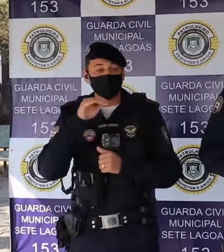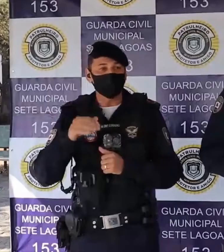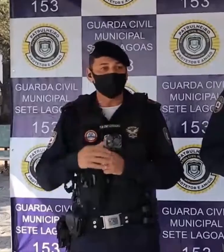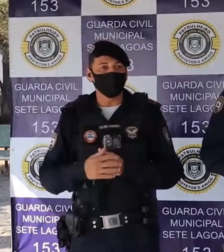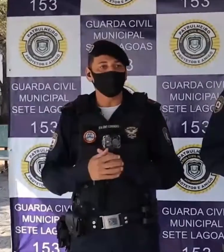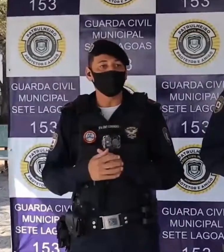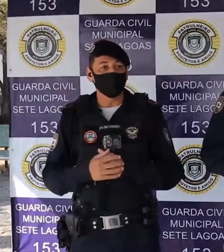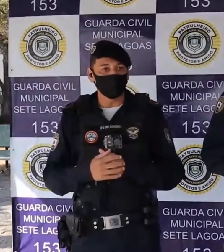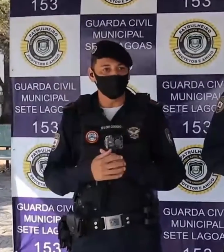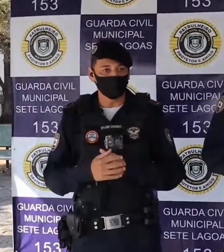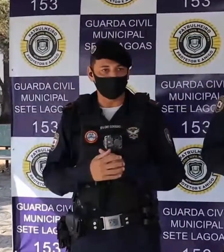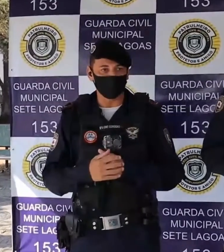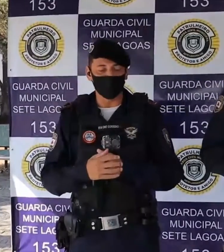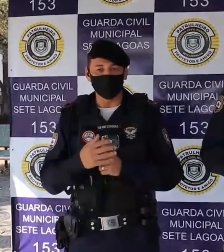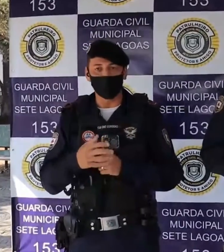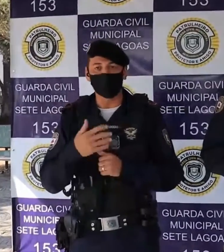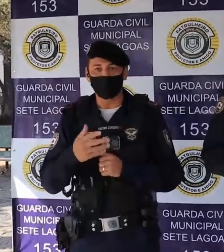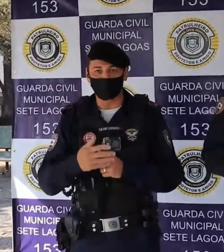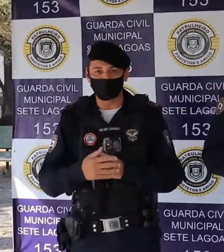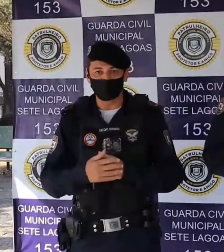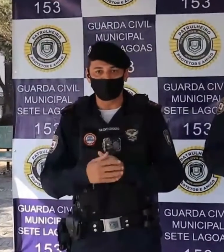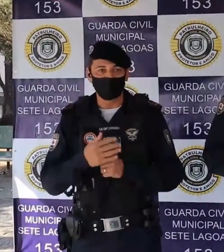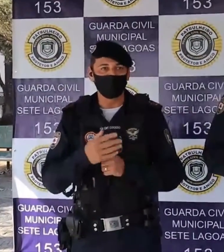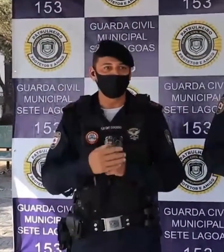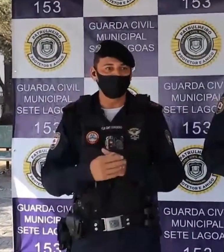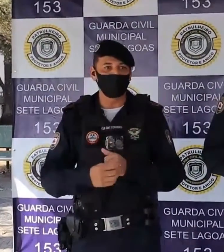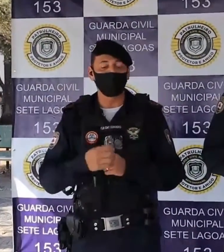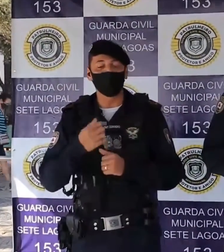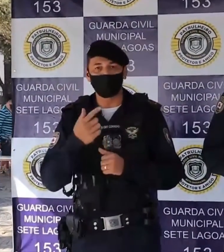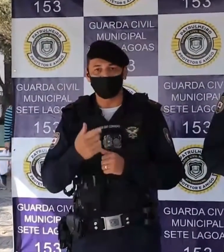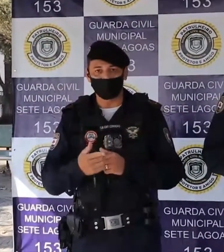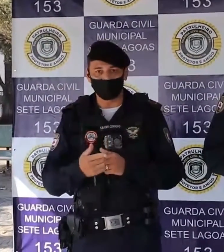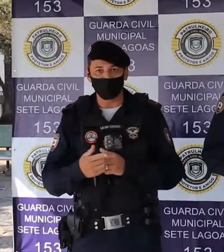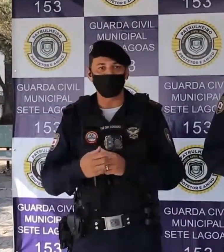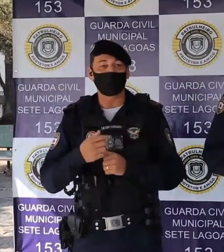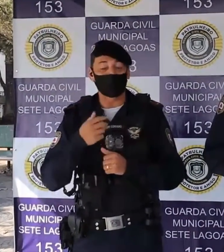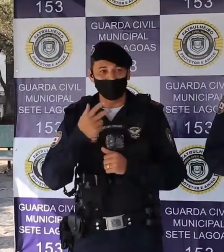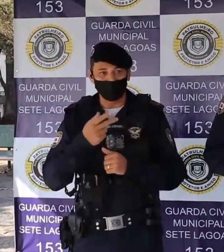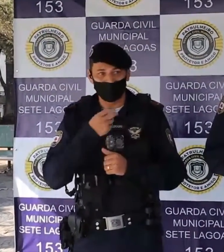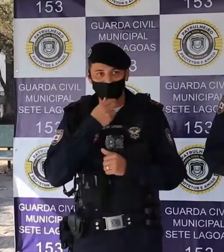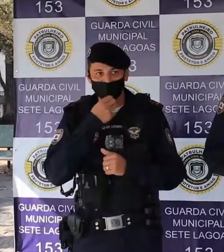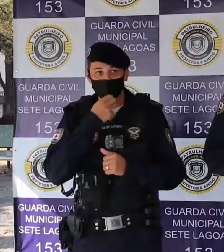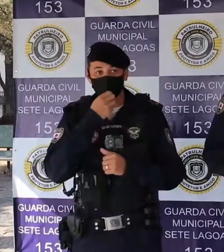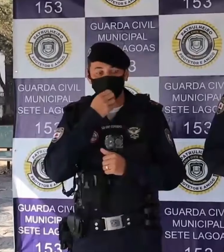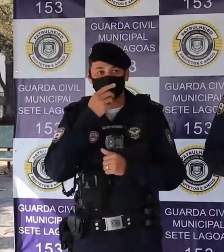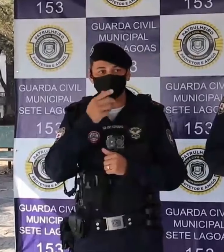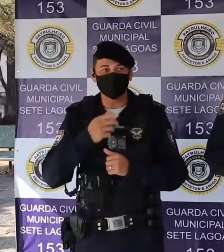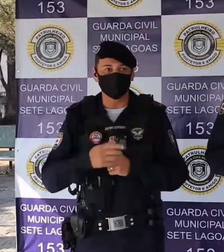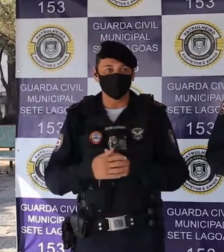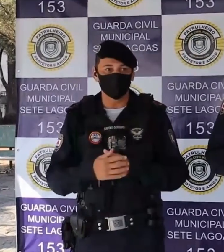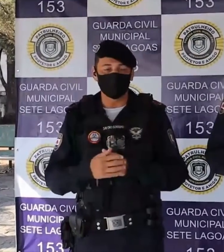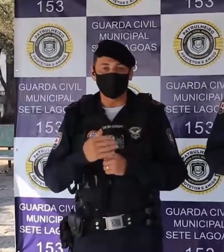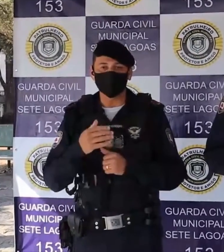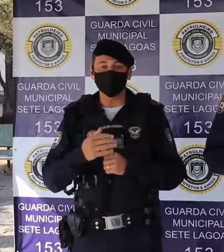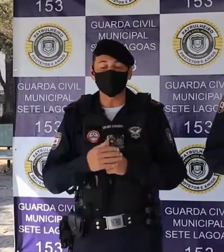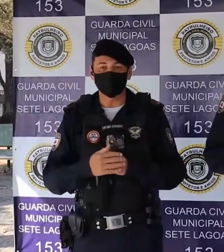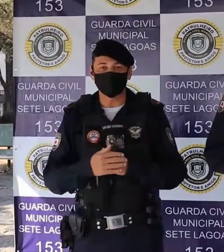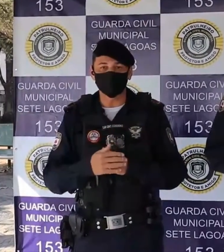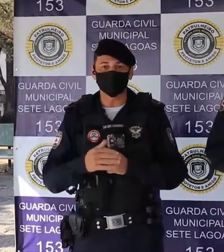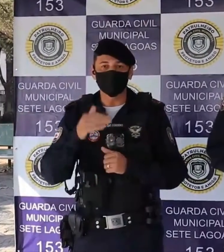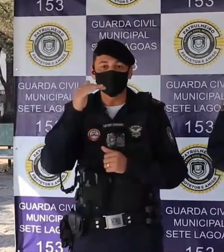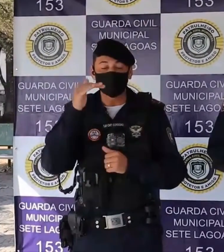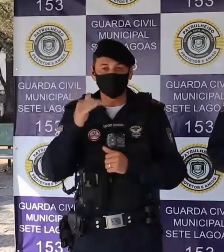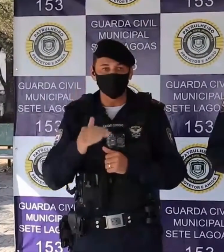tirado de circulação, poupando assim vida de motoqueiros, animais e esse ano a